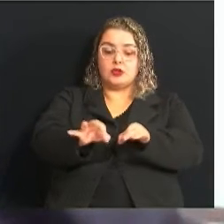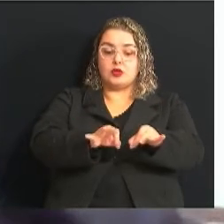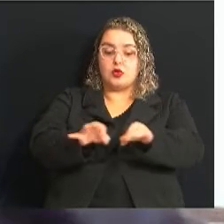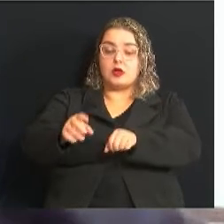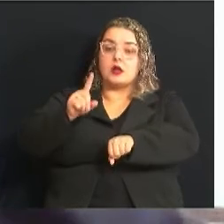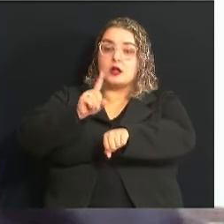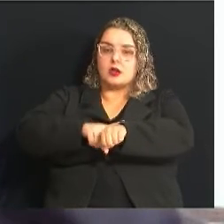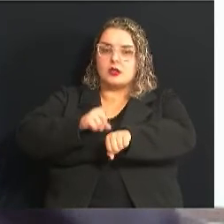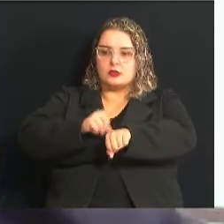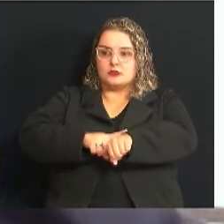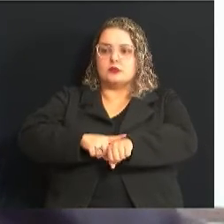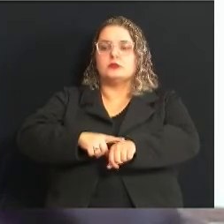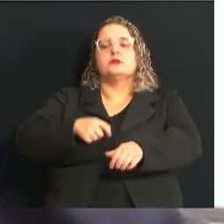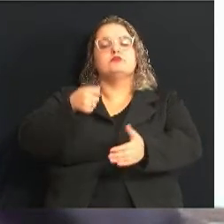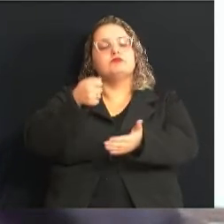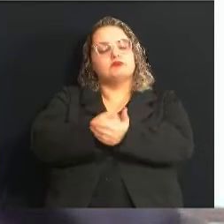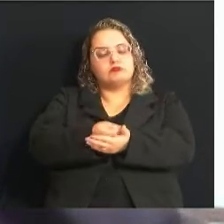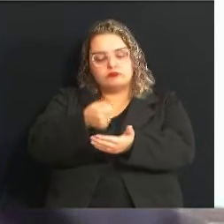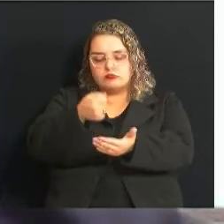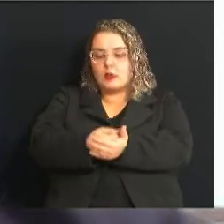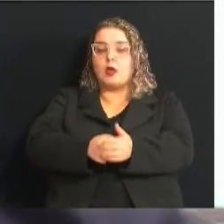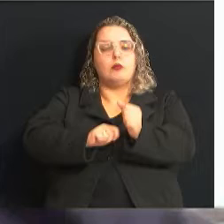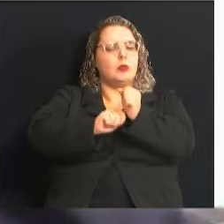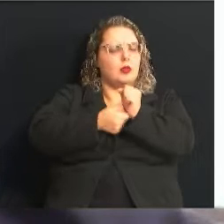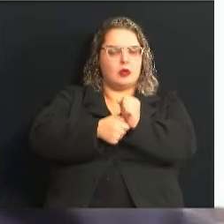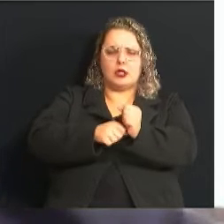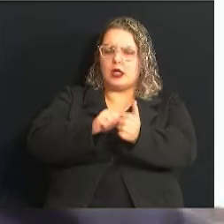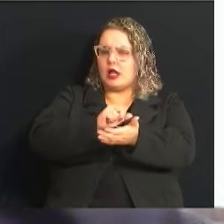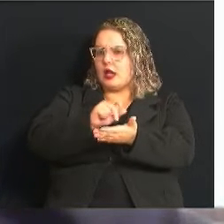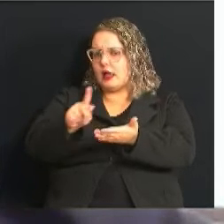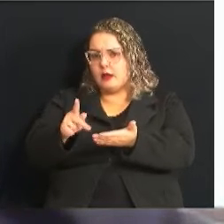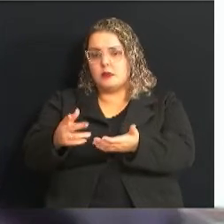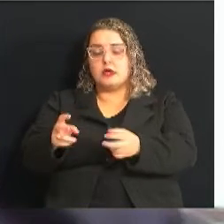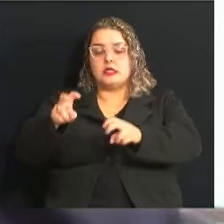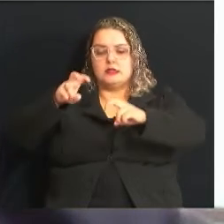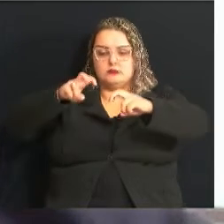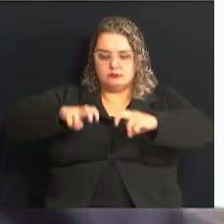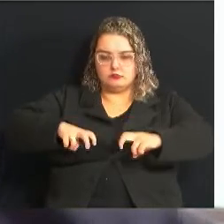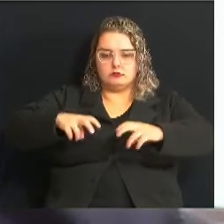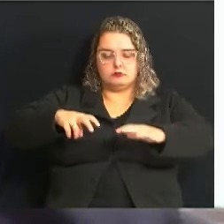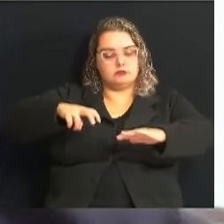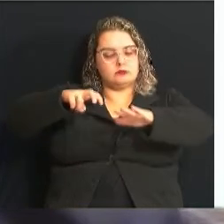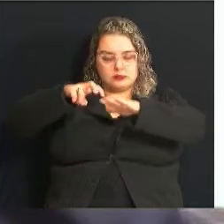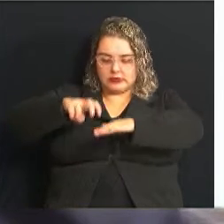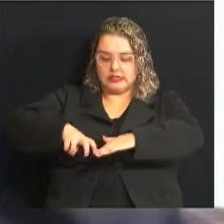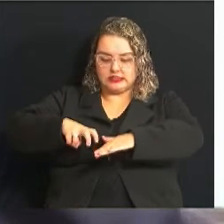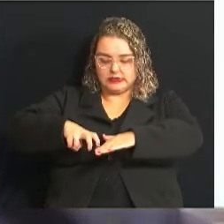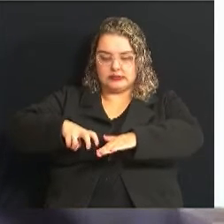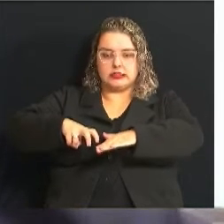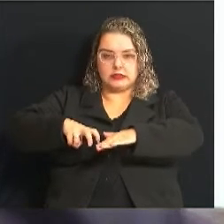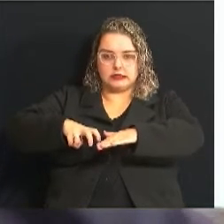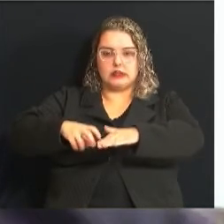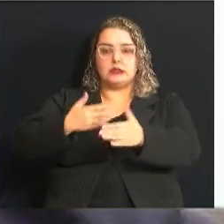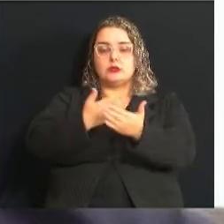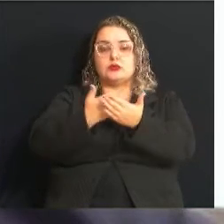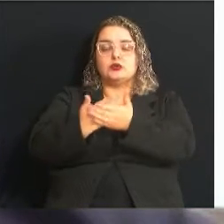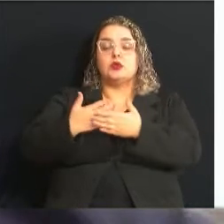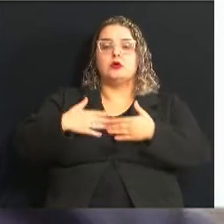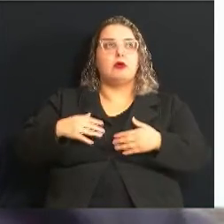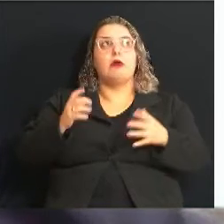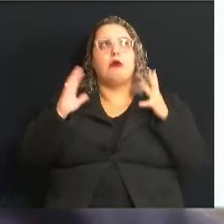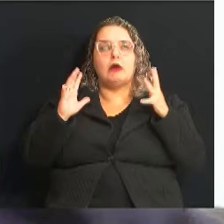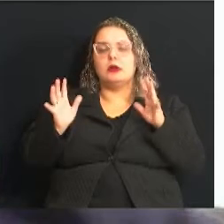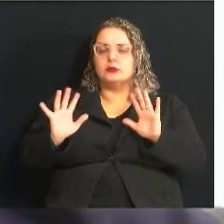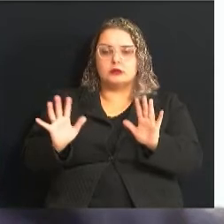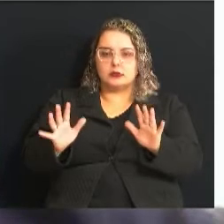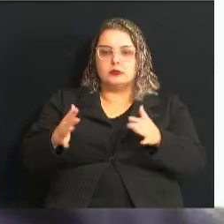ter persistência, bloquear aplicativos, sentar e estudar, sem desespero. A calma, né, a